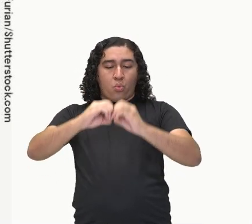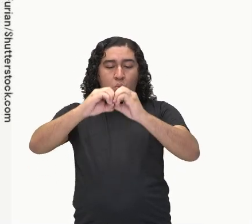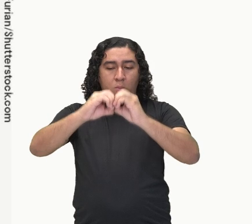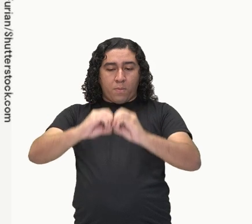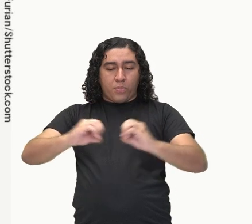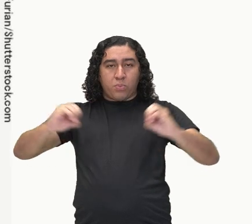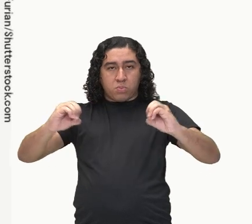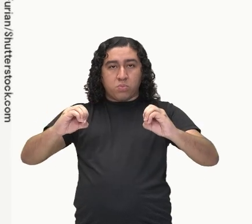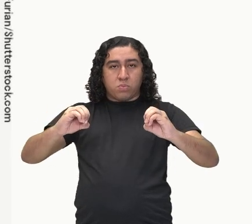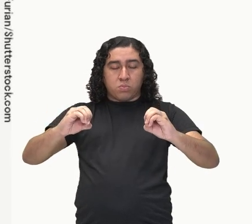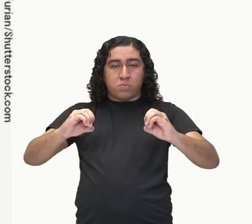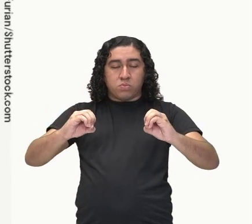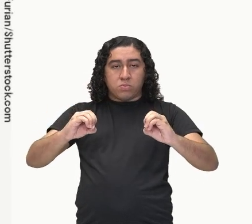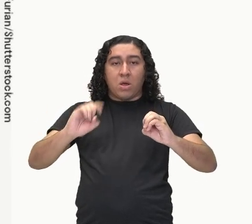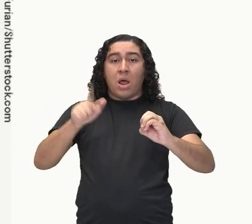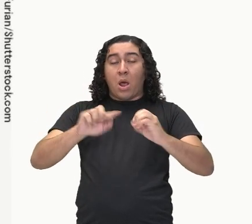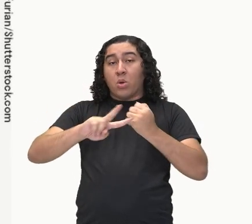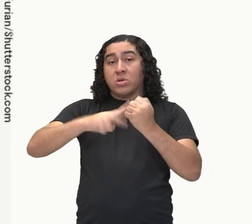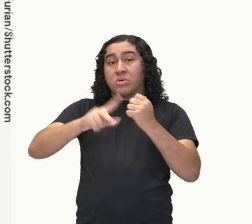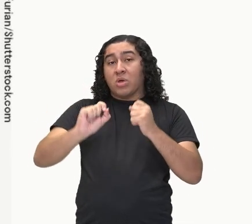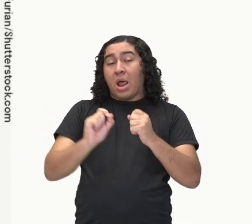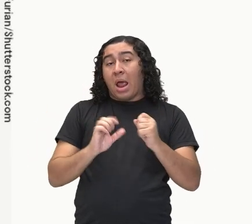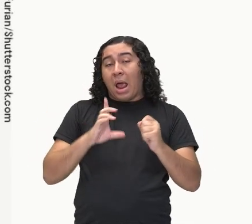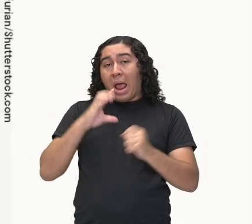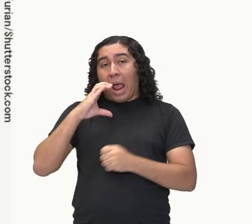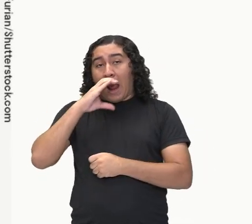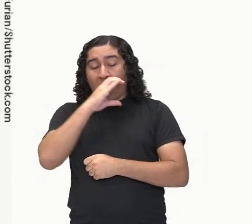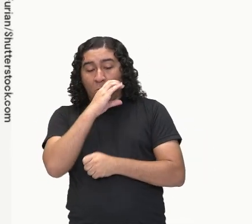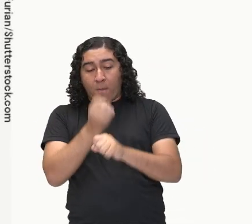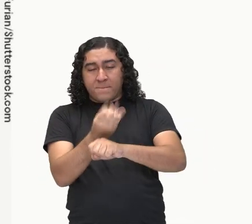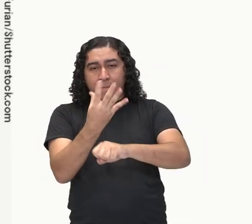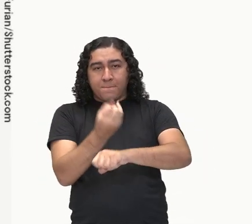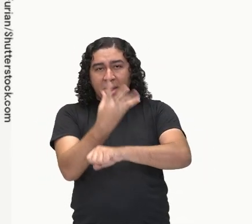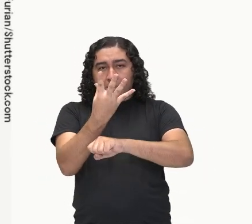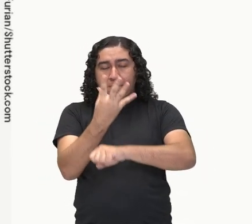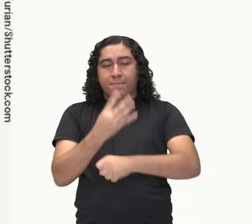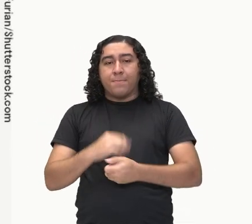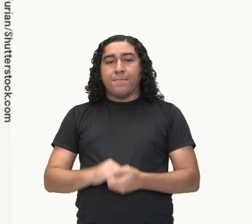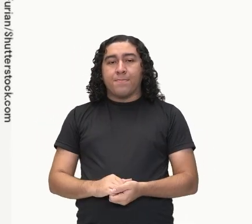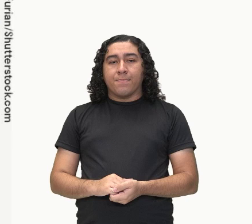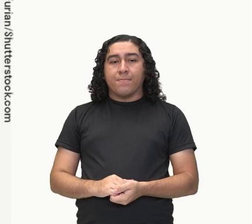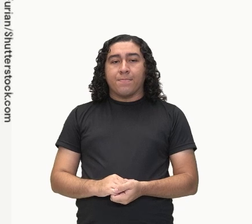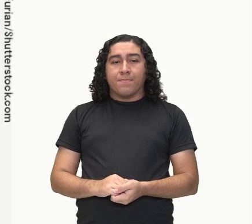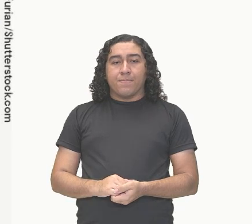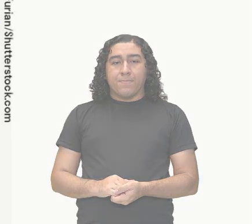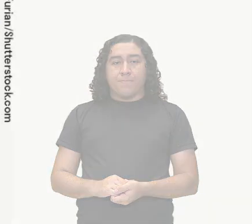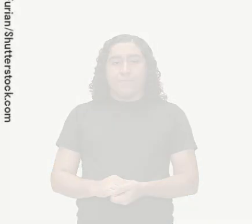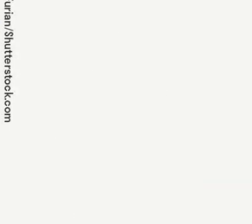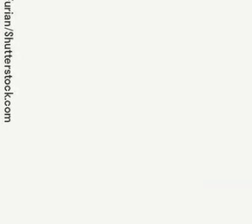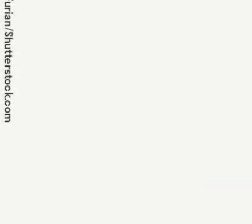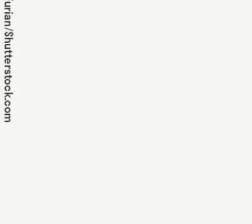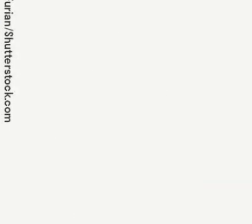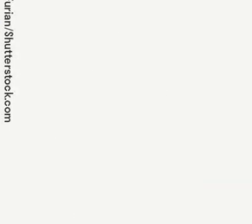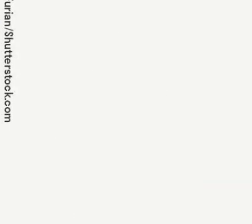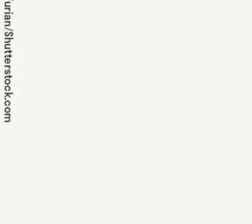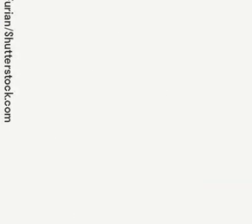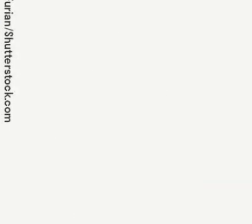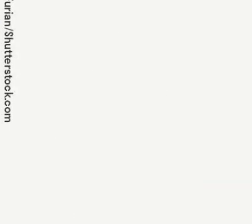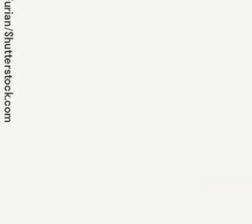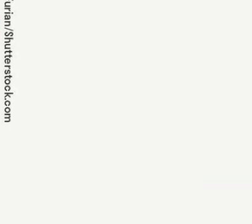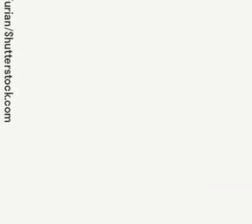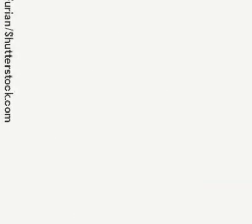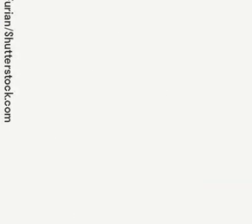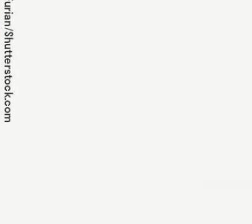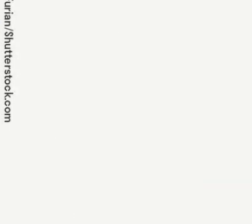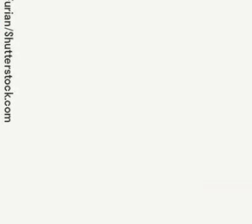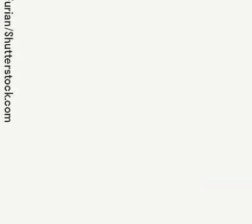partes, provocando assim a liberação de uma grande quantidade de quê? De energia. Para a gente explicar esse